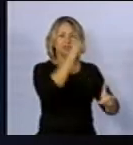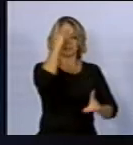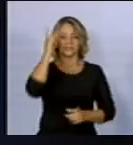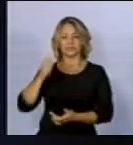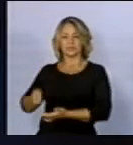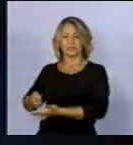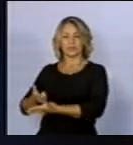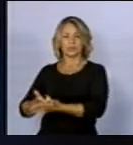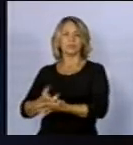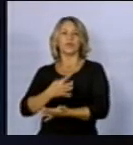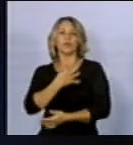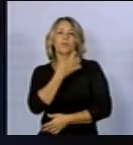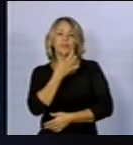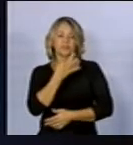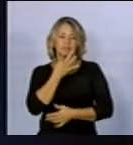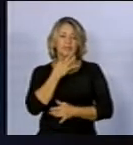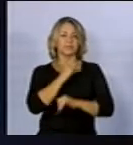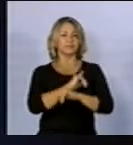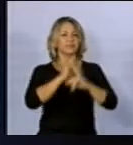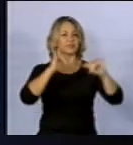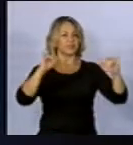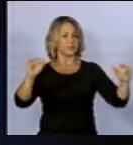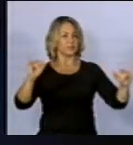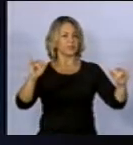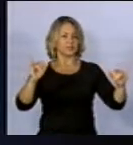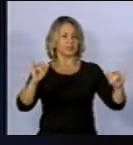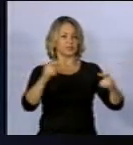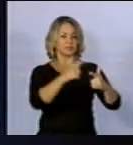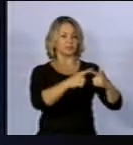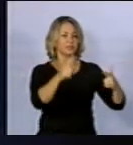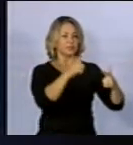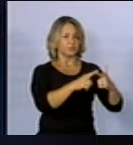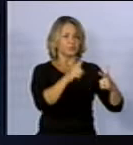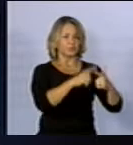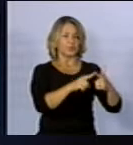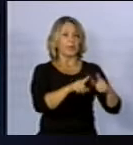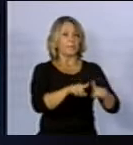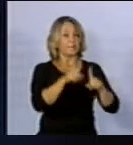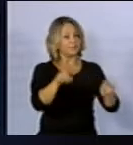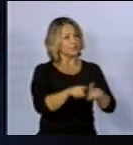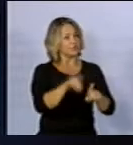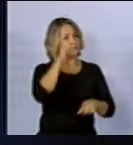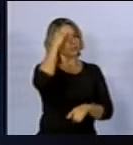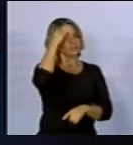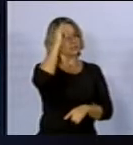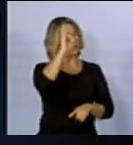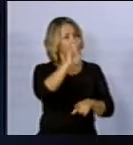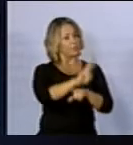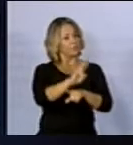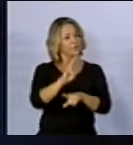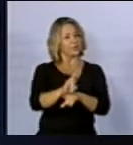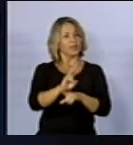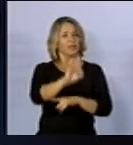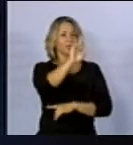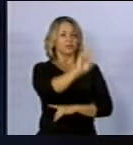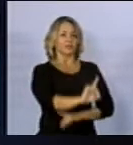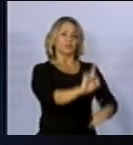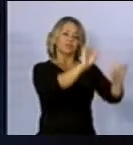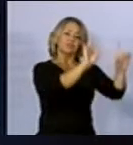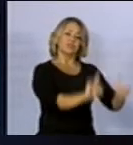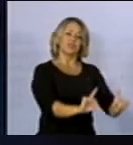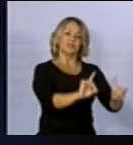para o conhecimento e informação dos danos mas também para a precaução no direito ambiental e no direito à